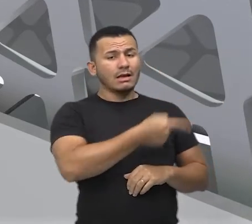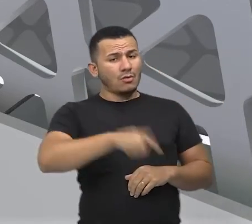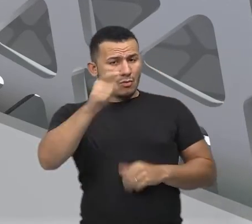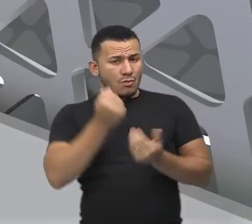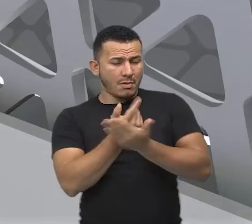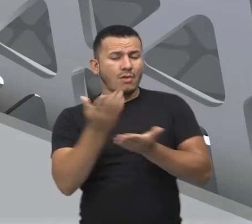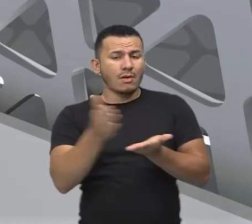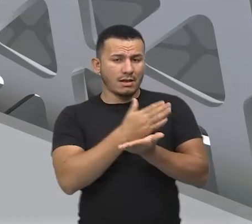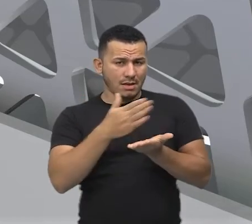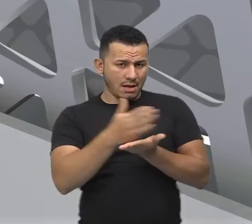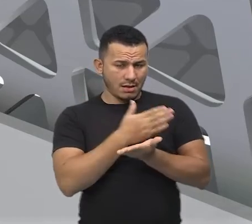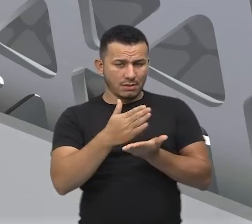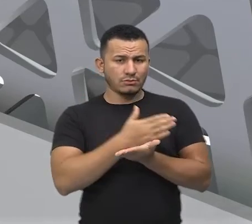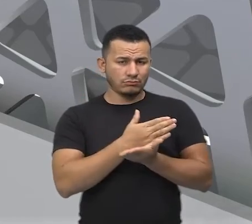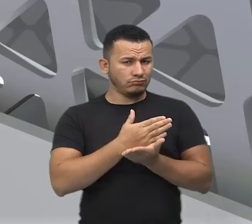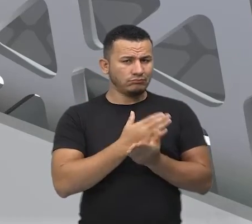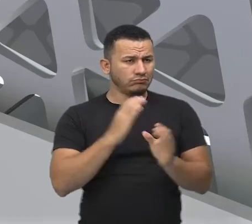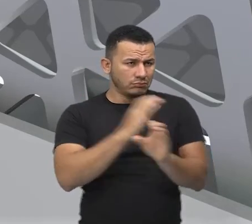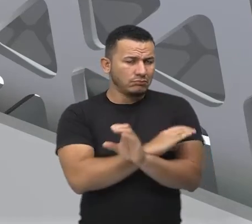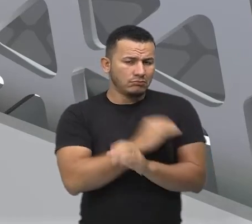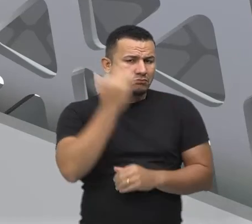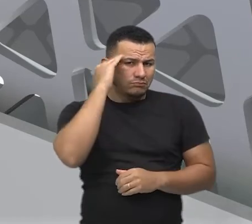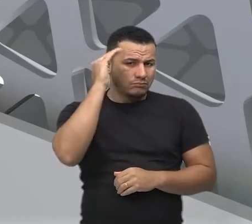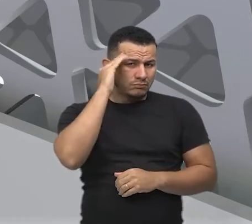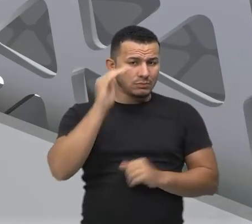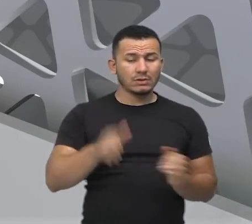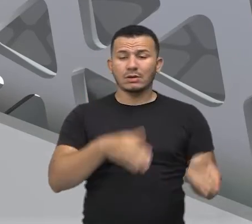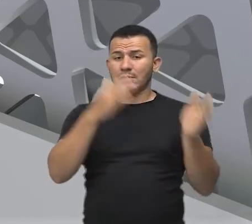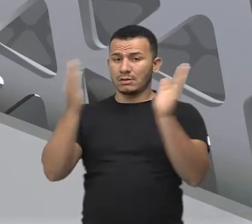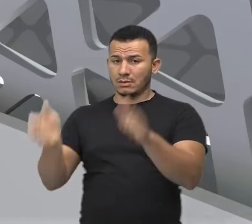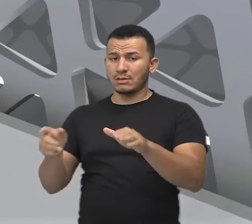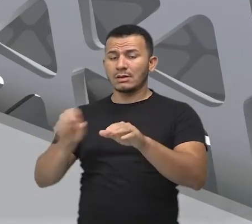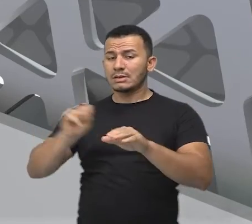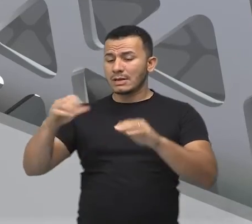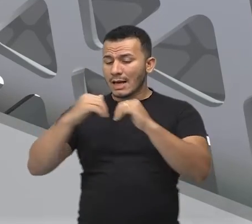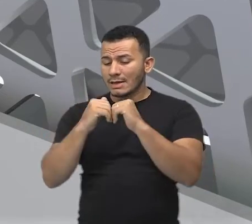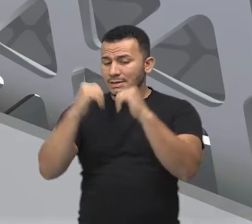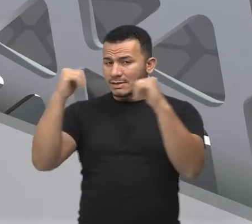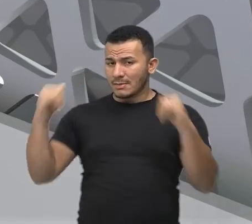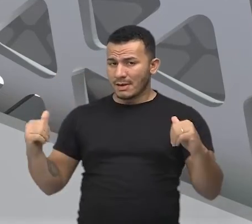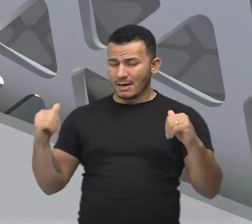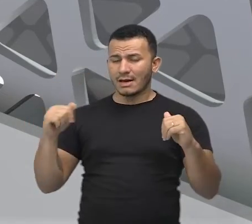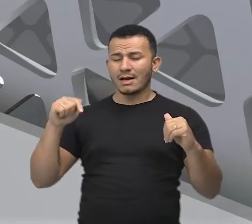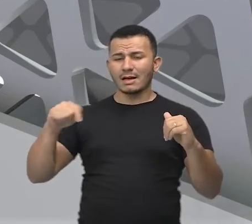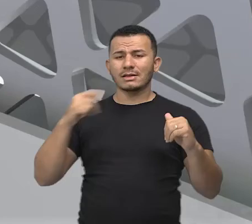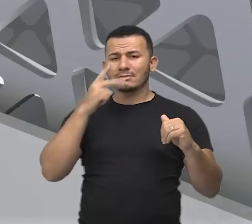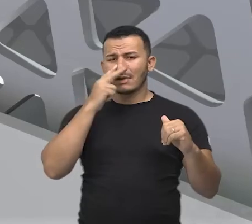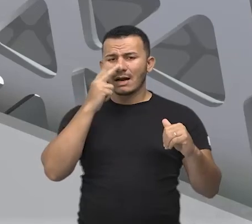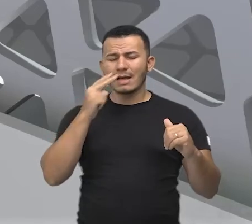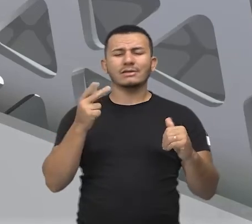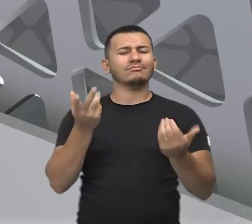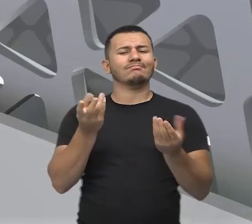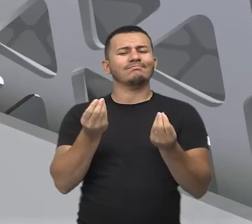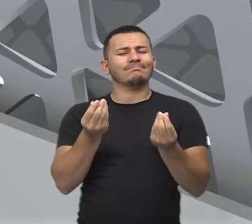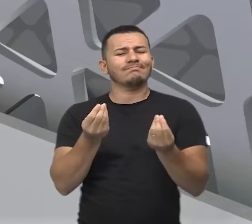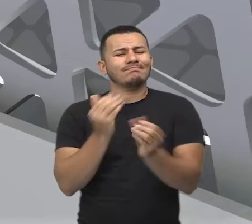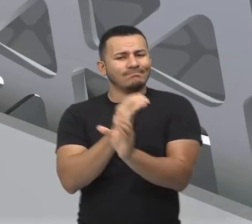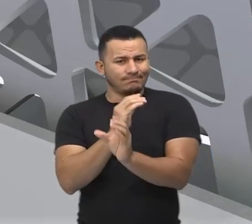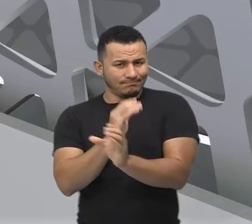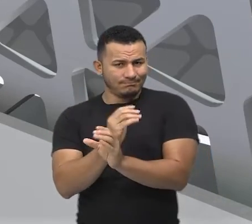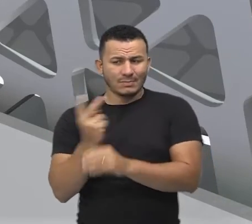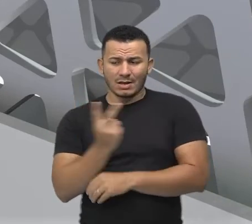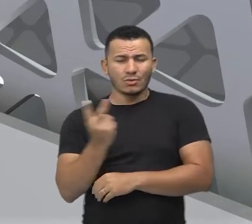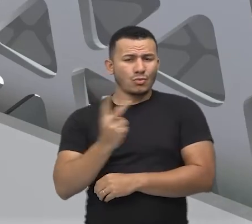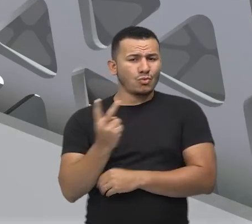irá comprar um caderno, certo? Sentido completo. Já o outro, quando a gente separa as duas orações, uma fica sem